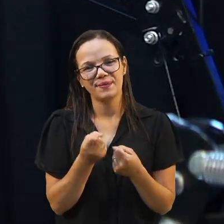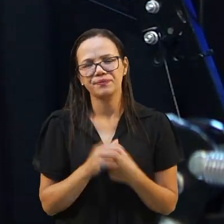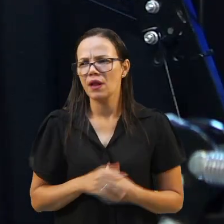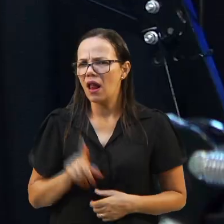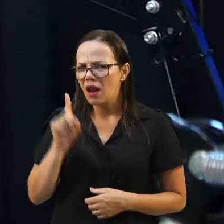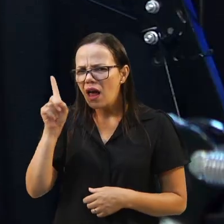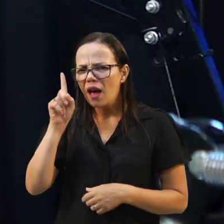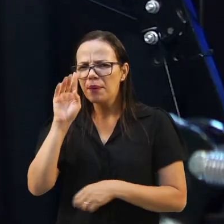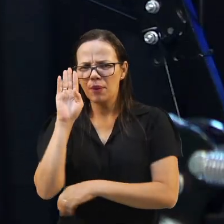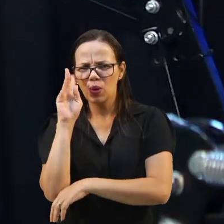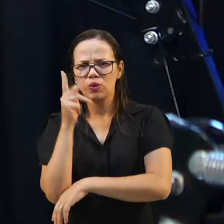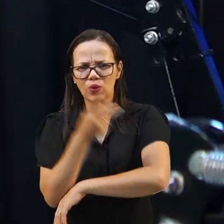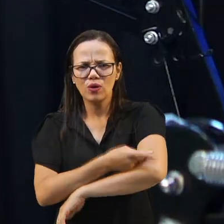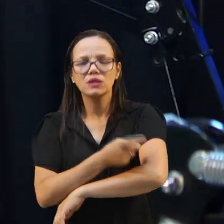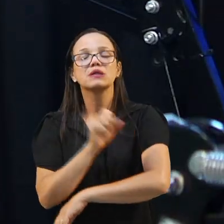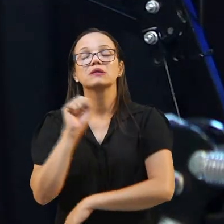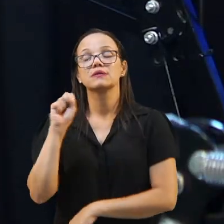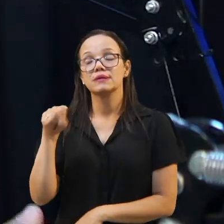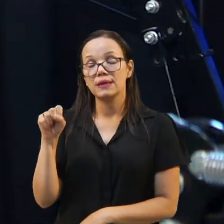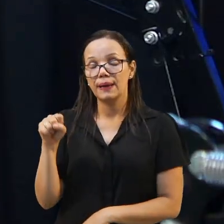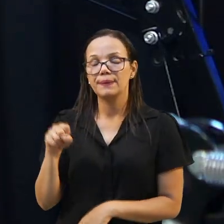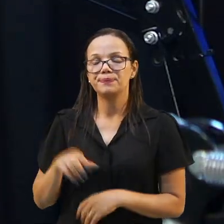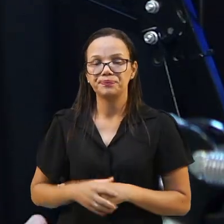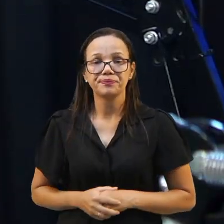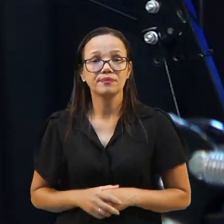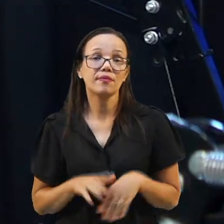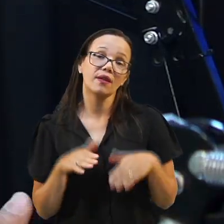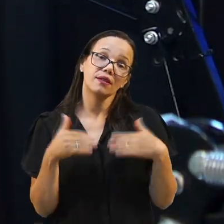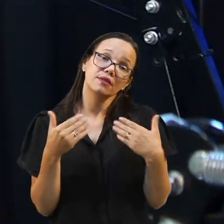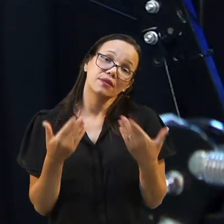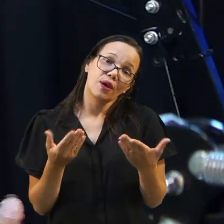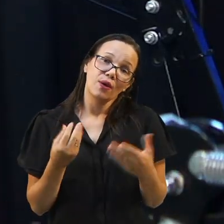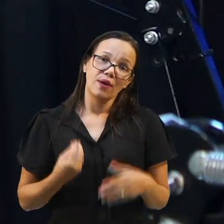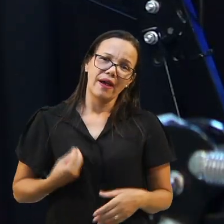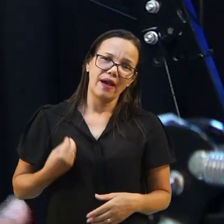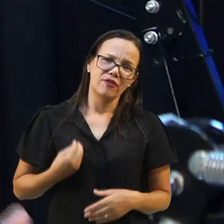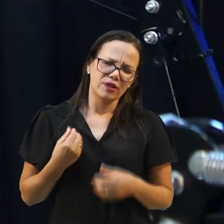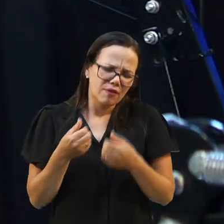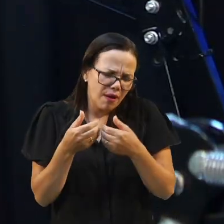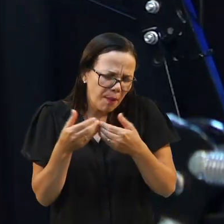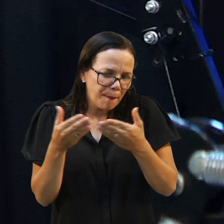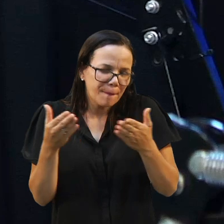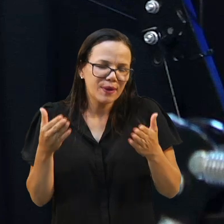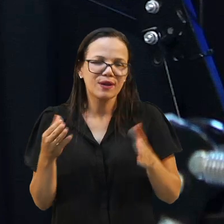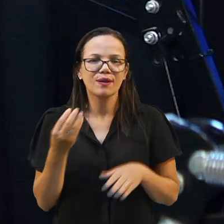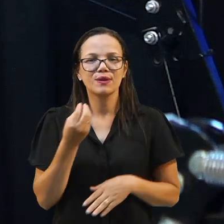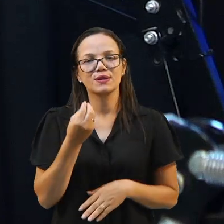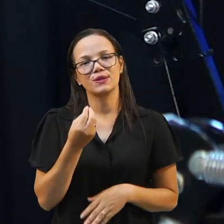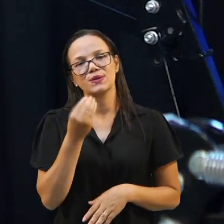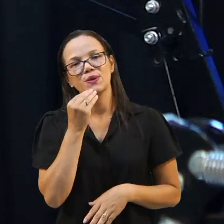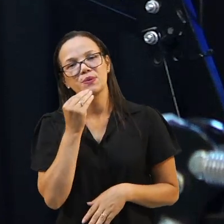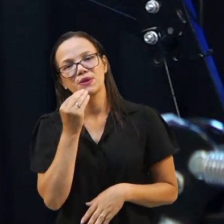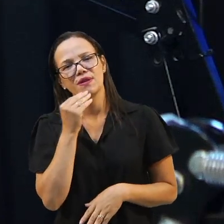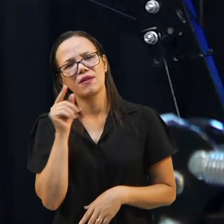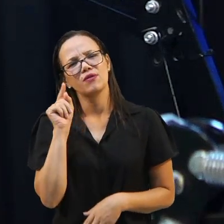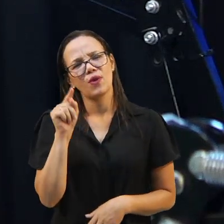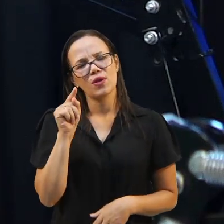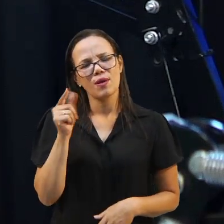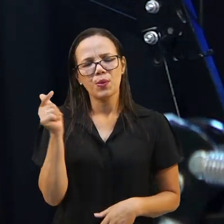em Belo Horizonte mesmo? Lá em Belo Horizonte. Então, a vida vai abrindo as portas e você vai